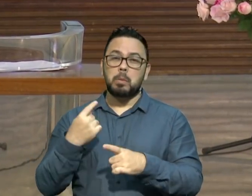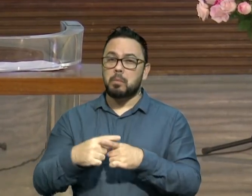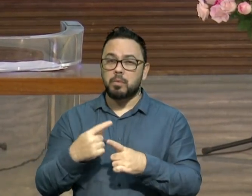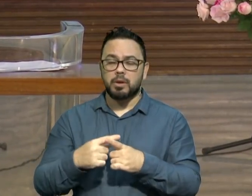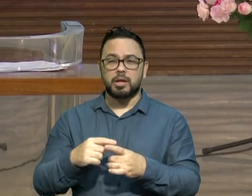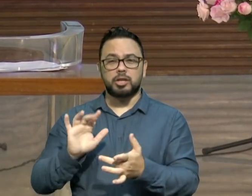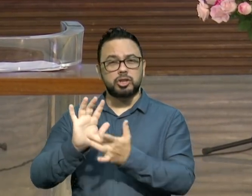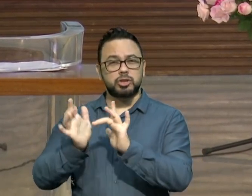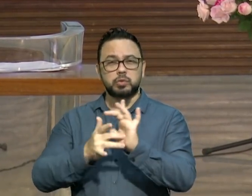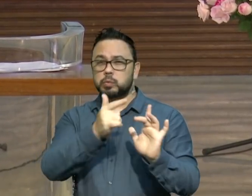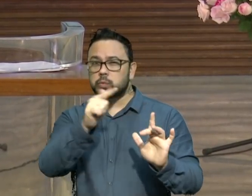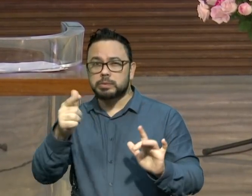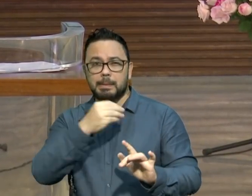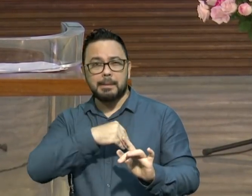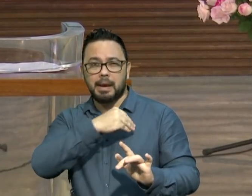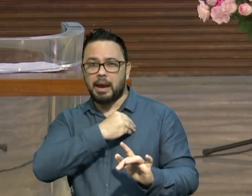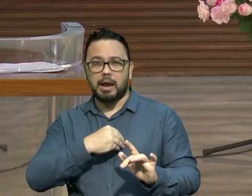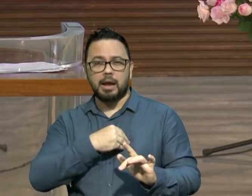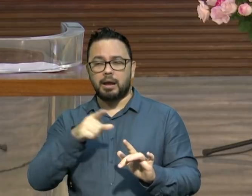não pegou